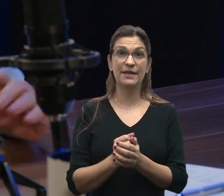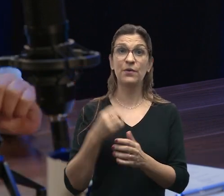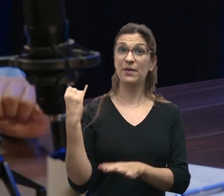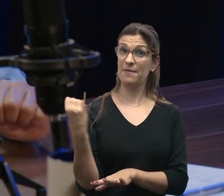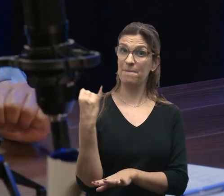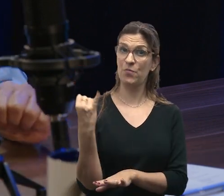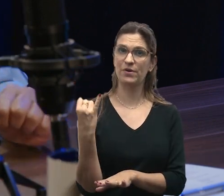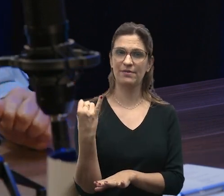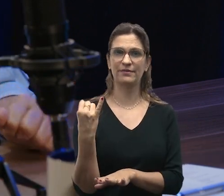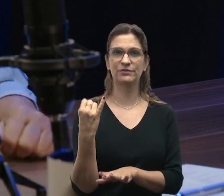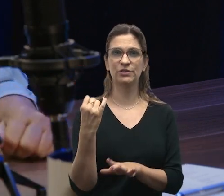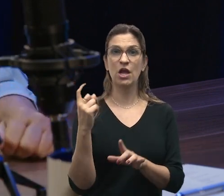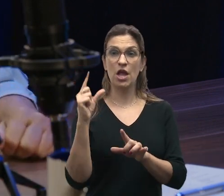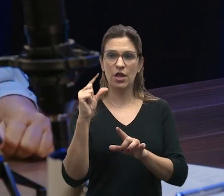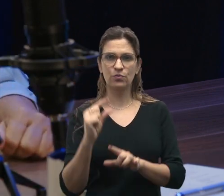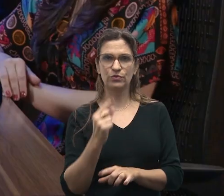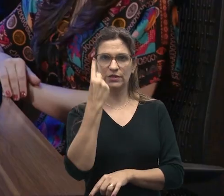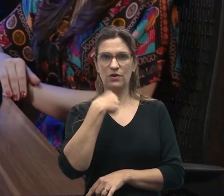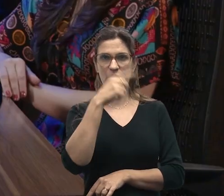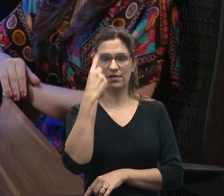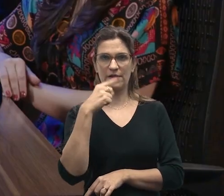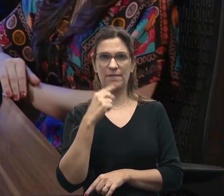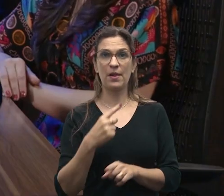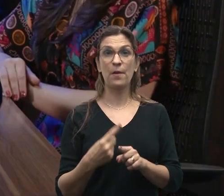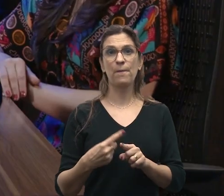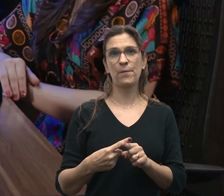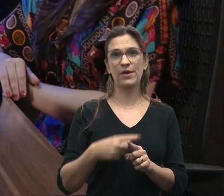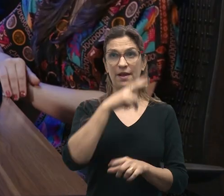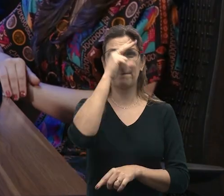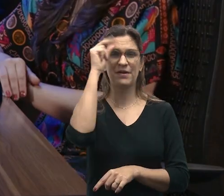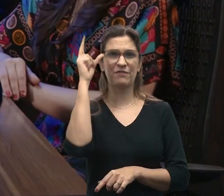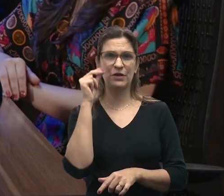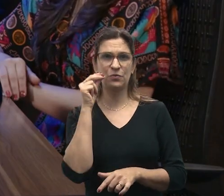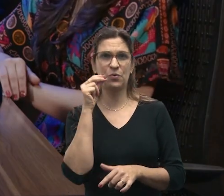jornada, especialmente porque a prefeitura não está conseguindo fazer a